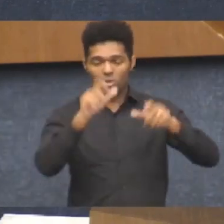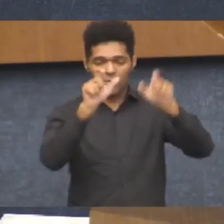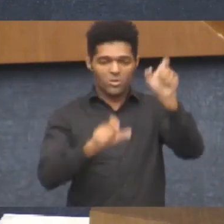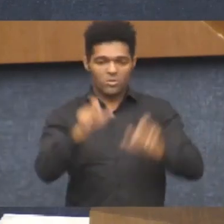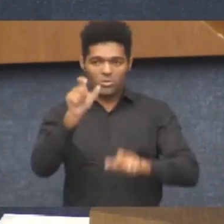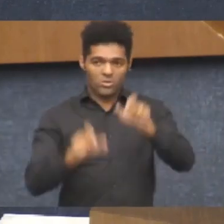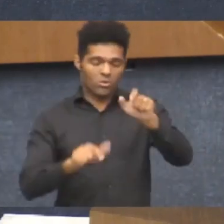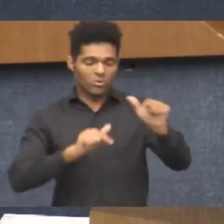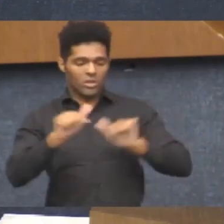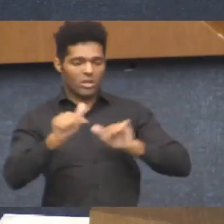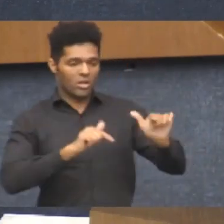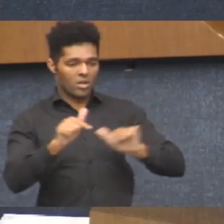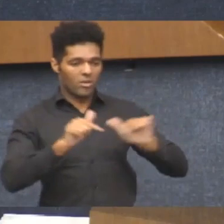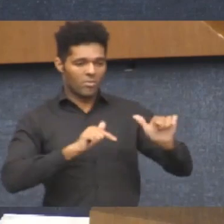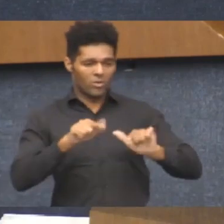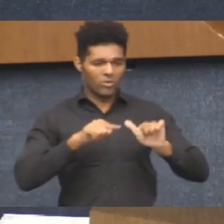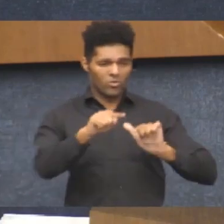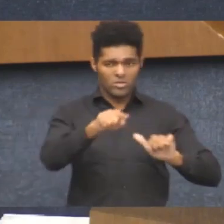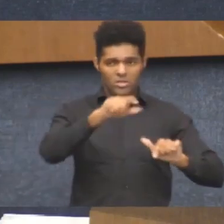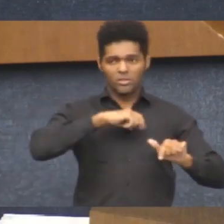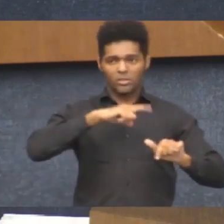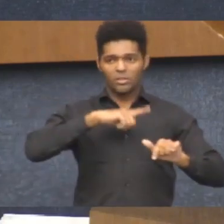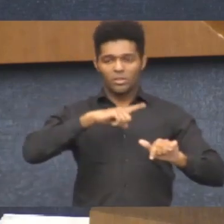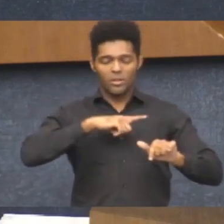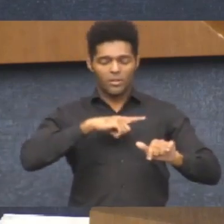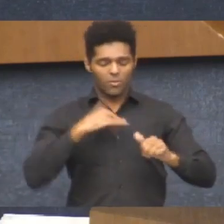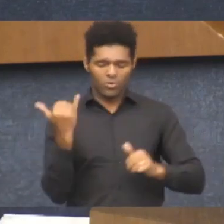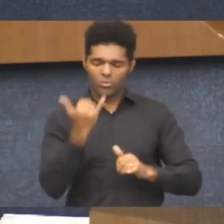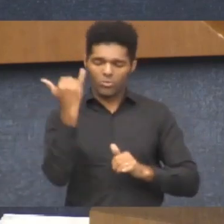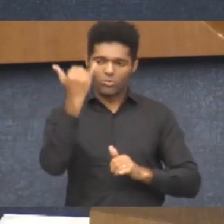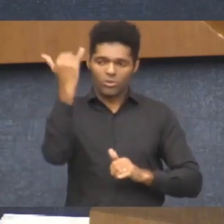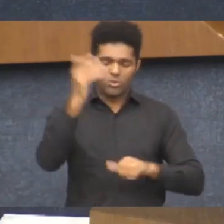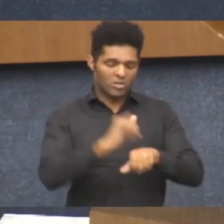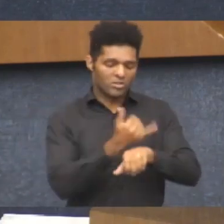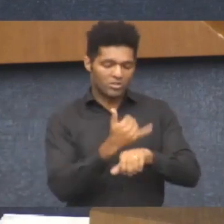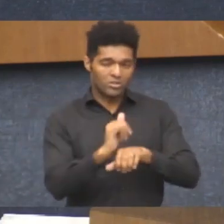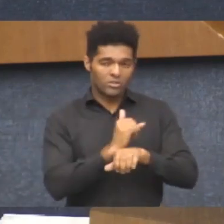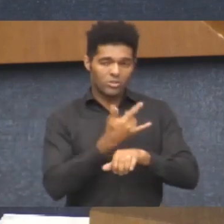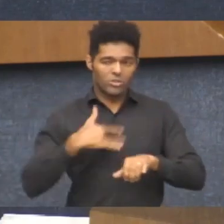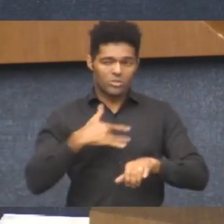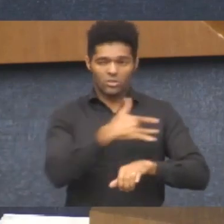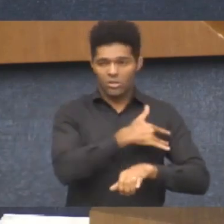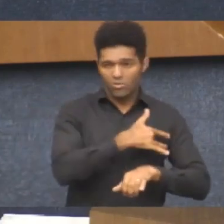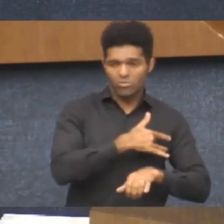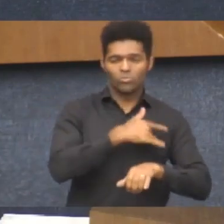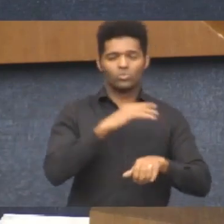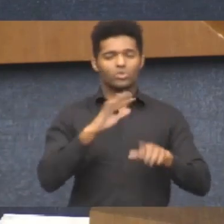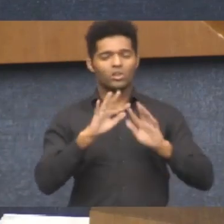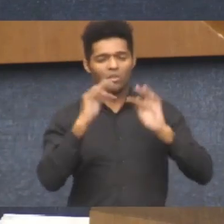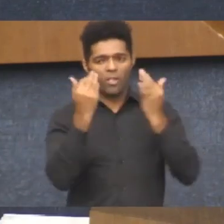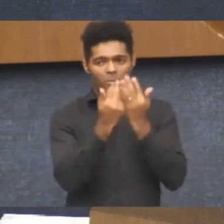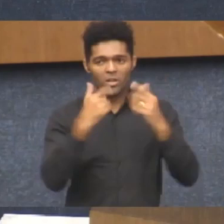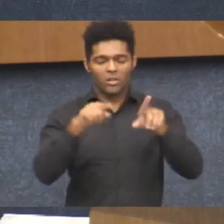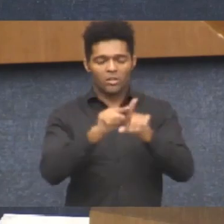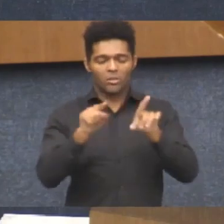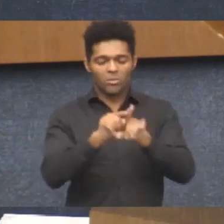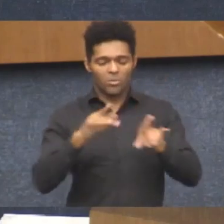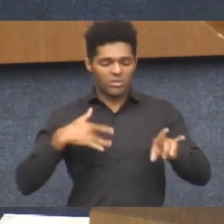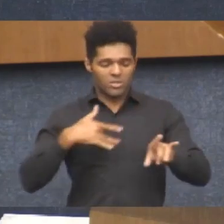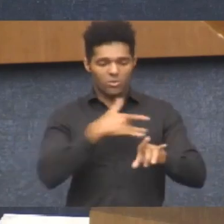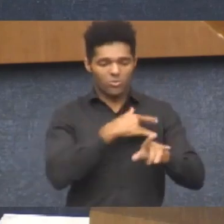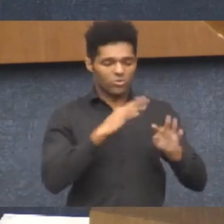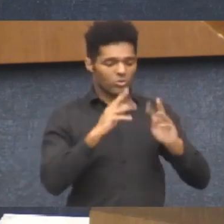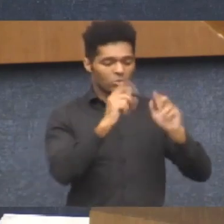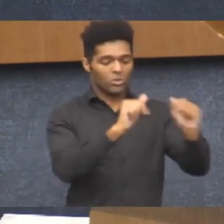por você é fundamental para a estratégia de saúde da família e para a saúde de toda a população de Belo